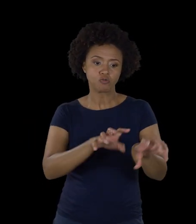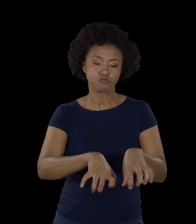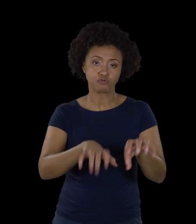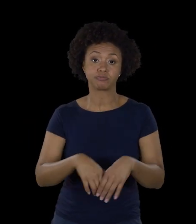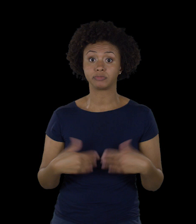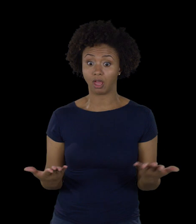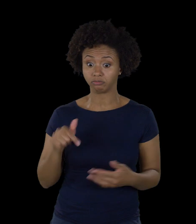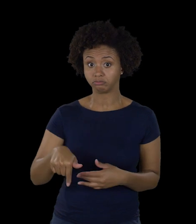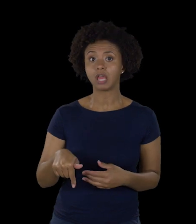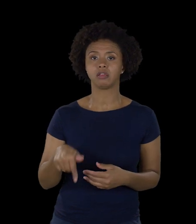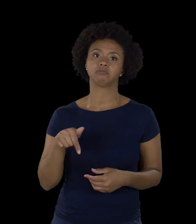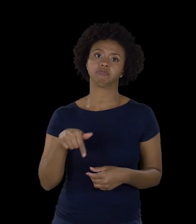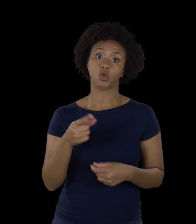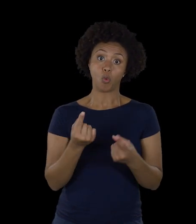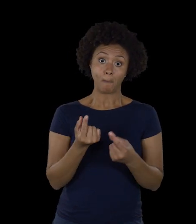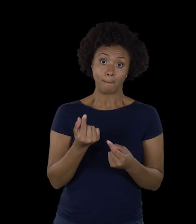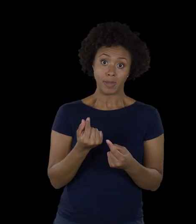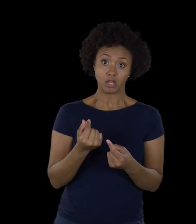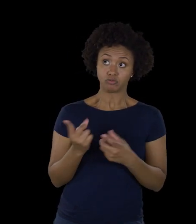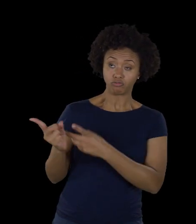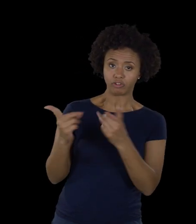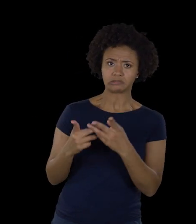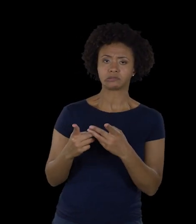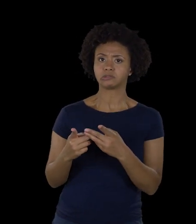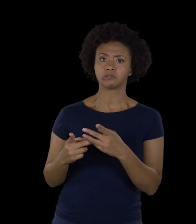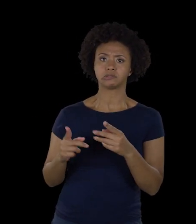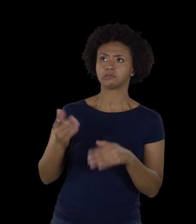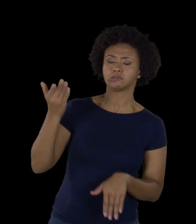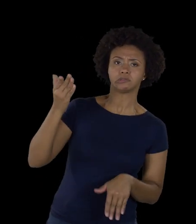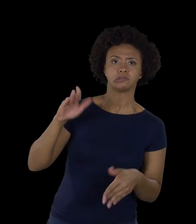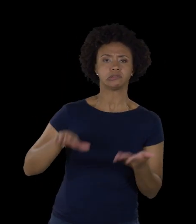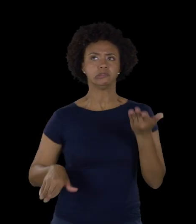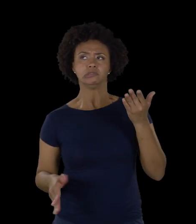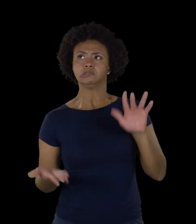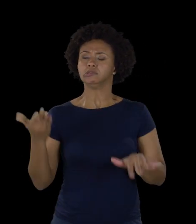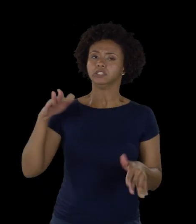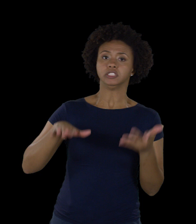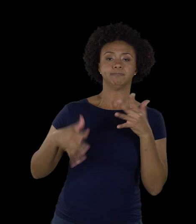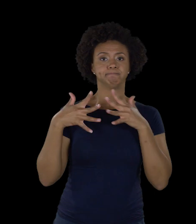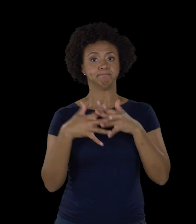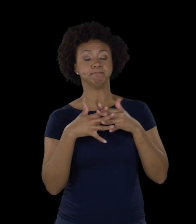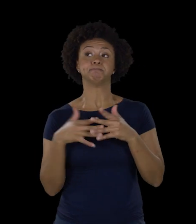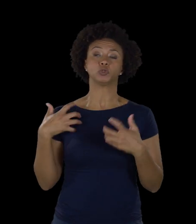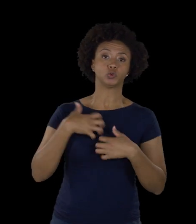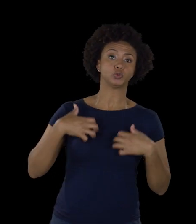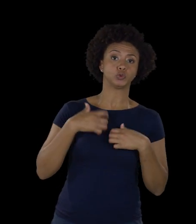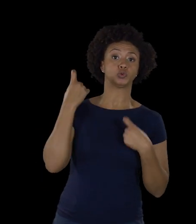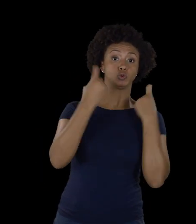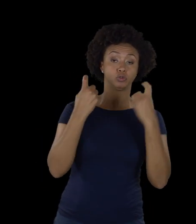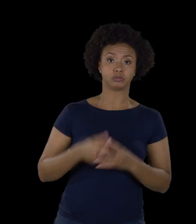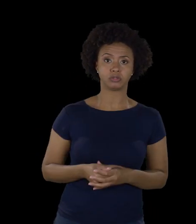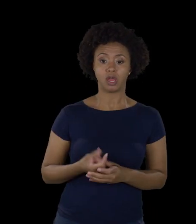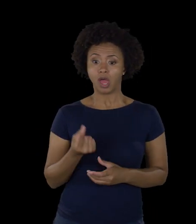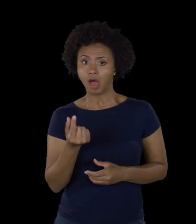de preços internacionais, sujeito a preocupantes oscilações. A estabilização da moeda, o